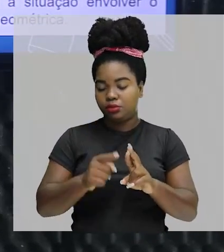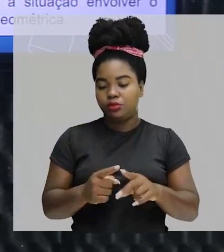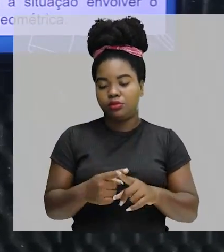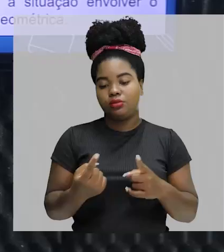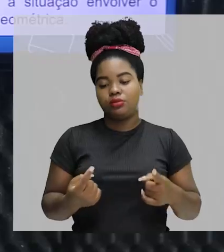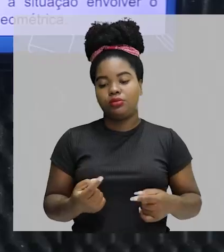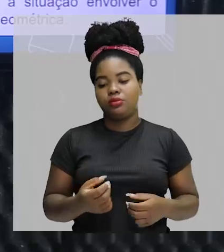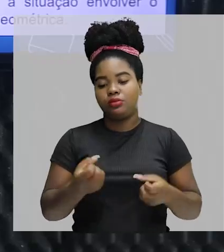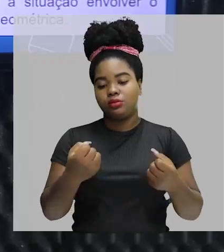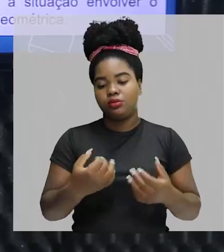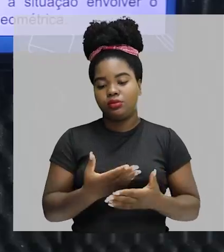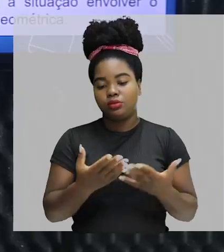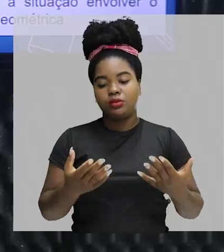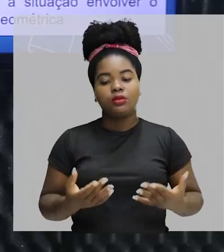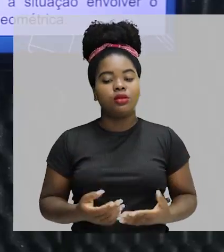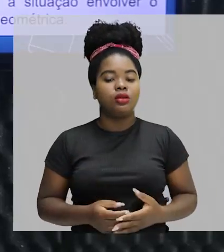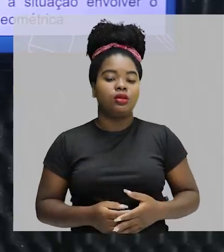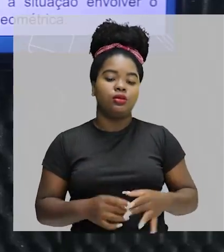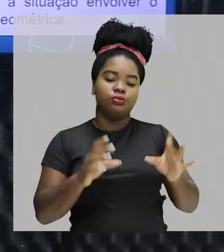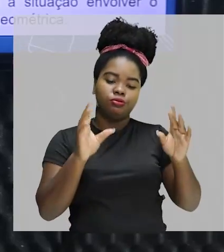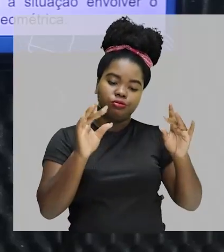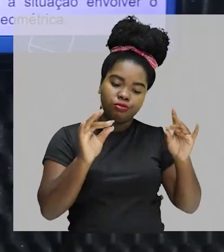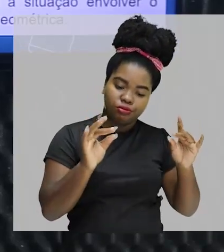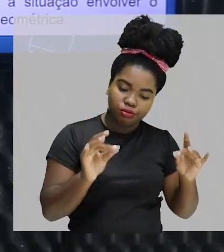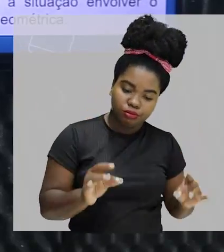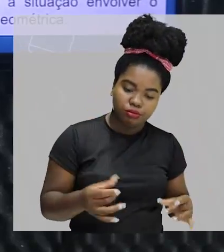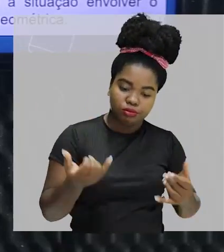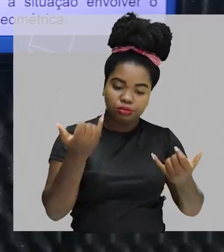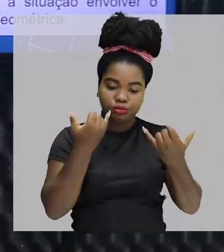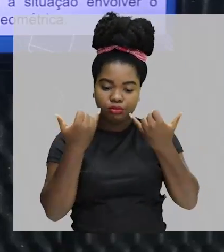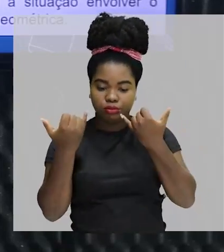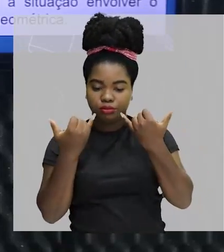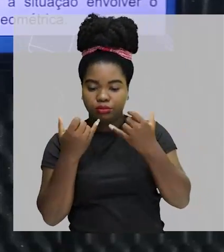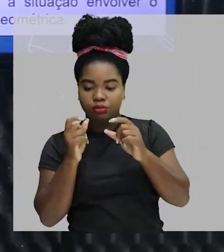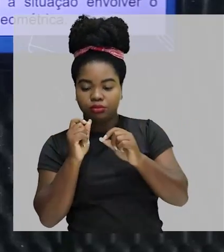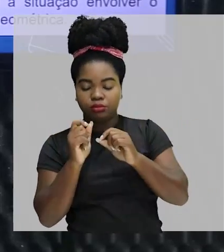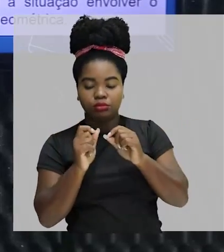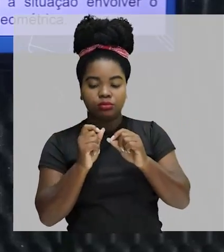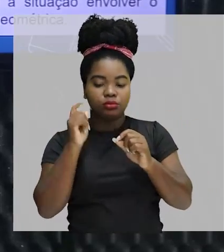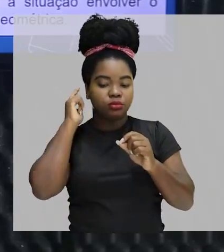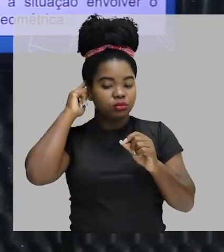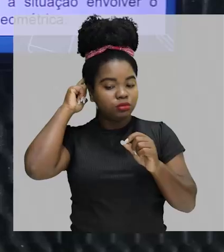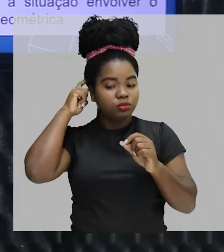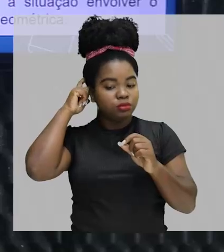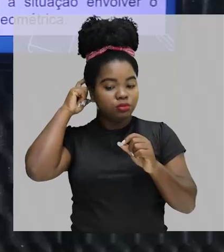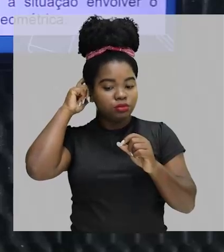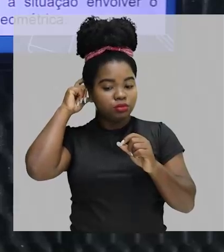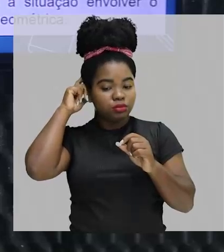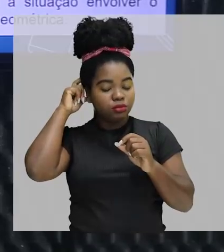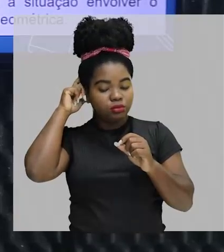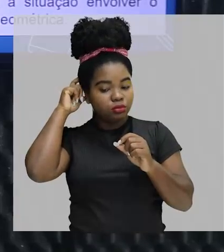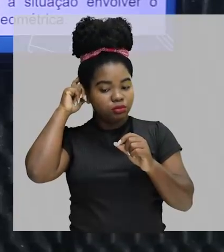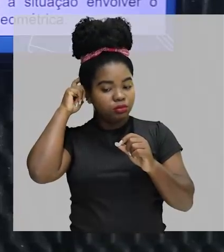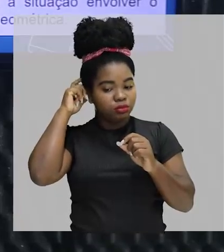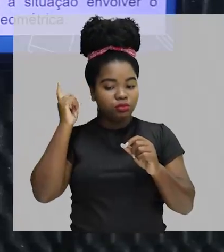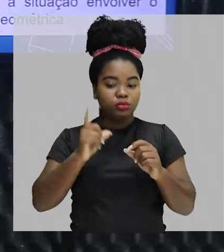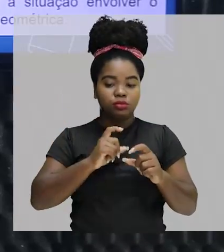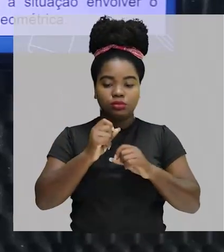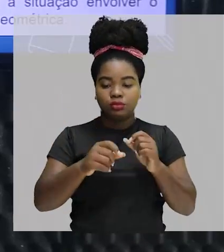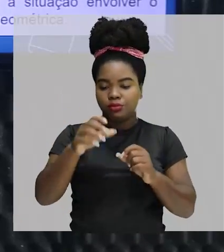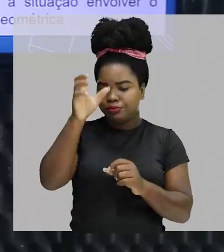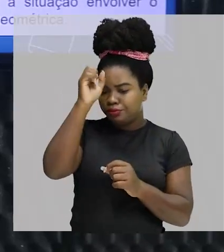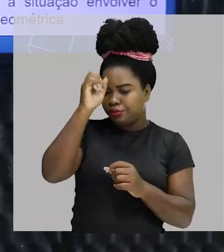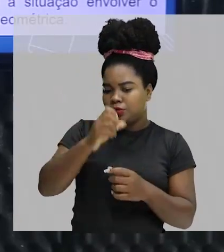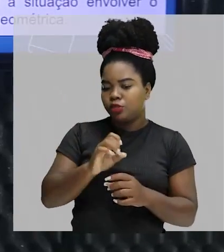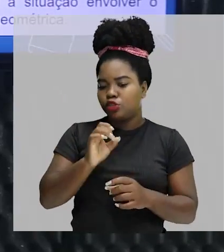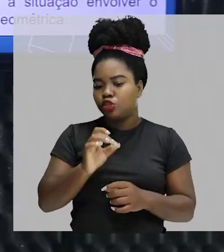disse para você, é aquele detalhe, aquela informação que você tem aquele plus, vamos dizer assim, né? Então, é só para